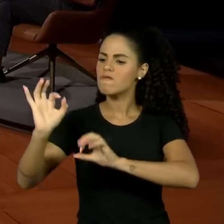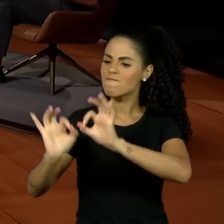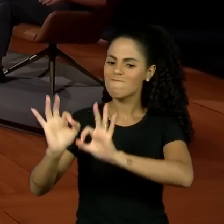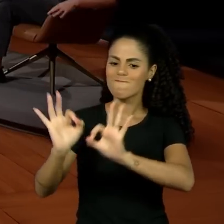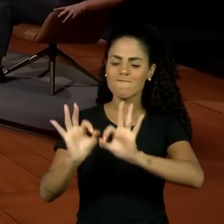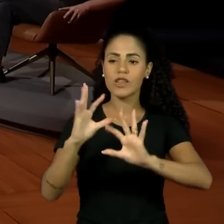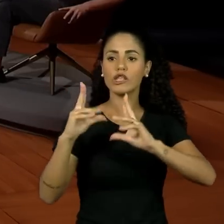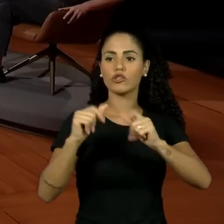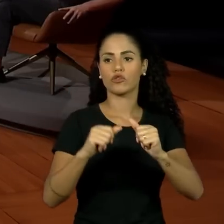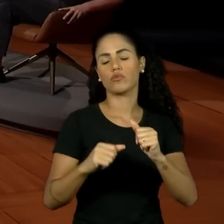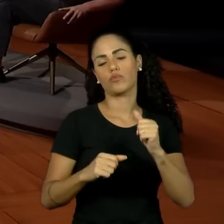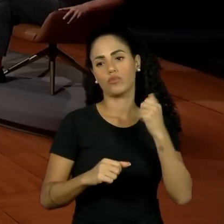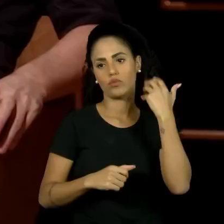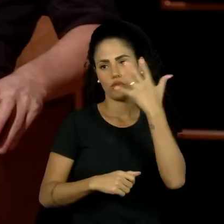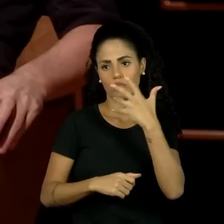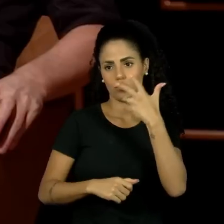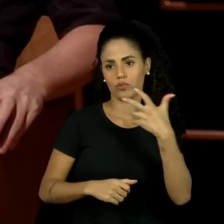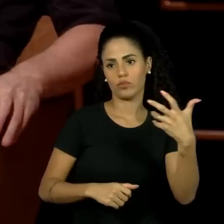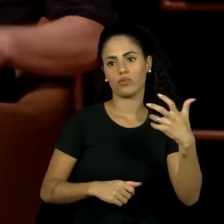da ópera.